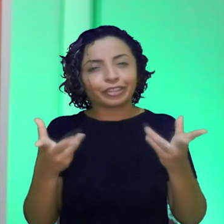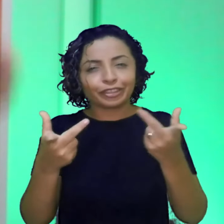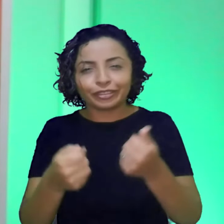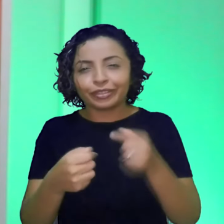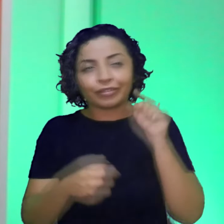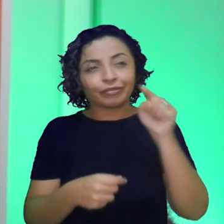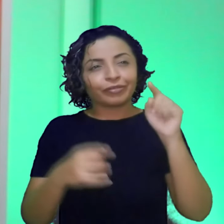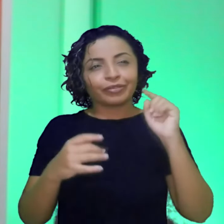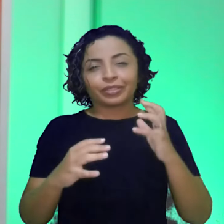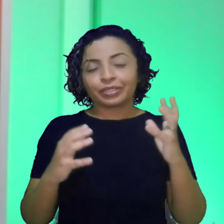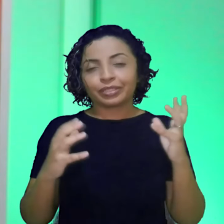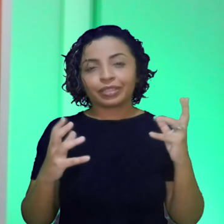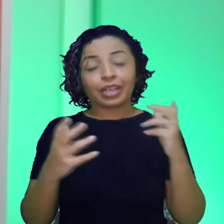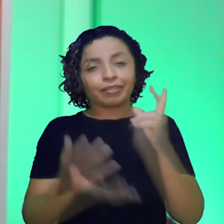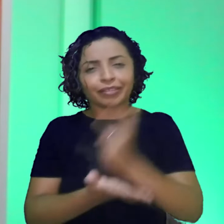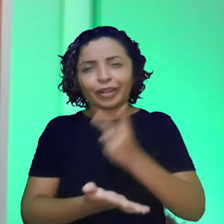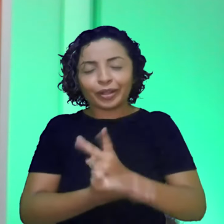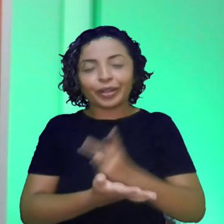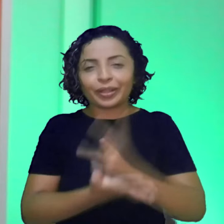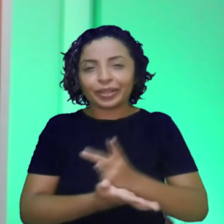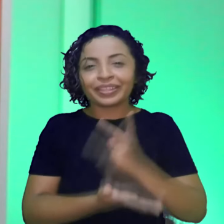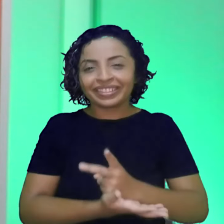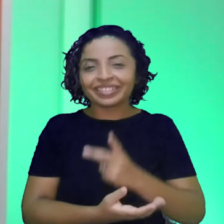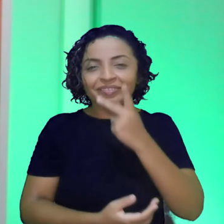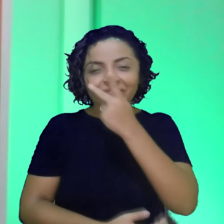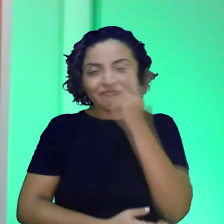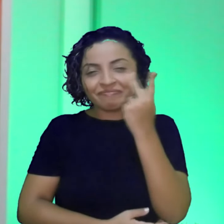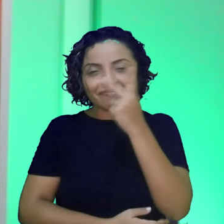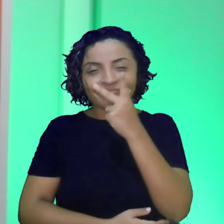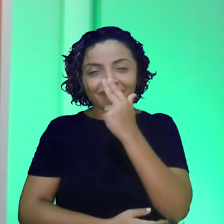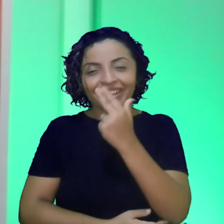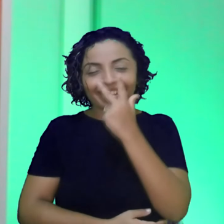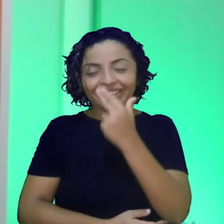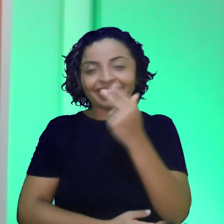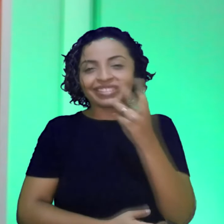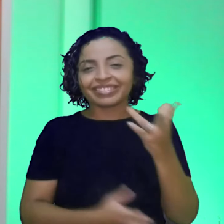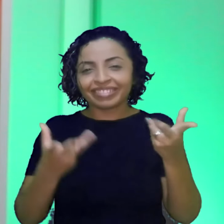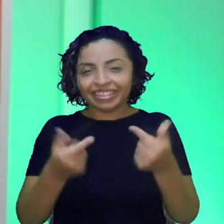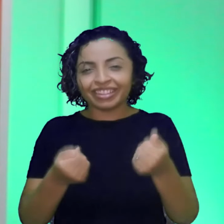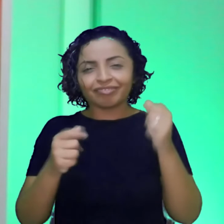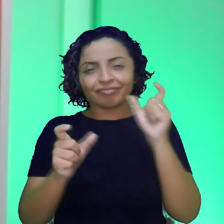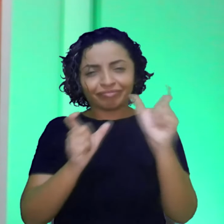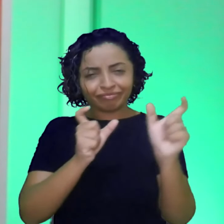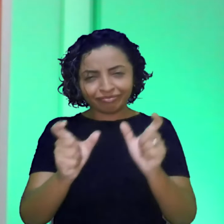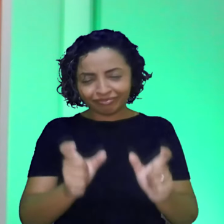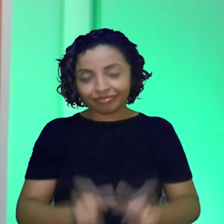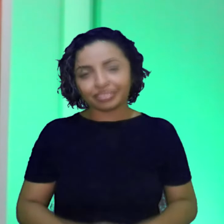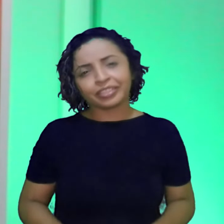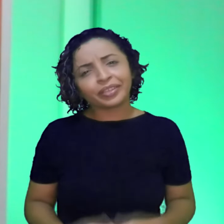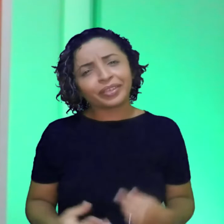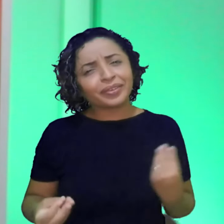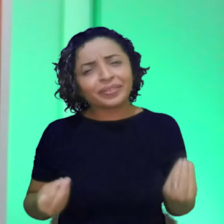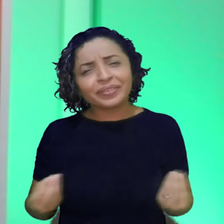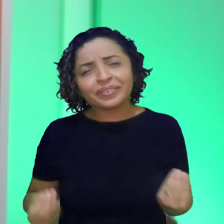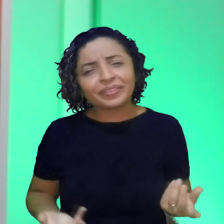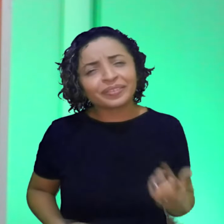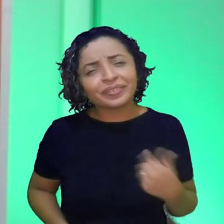você é incrível. E era, assim, uma seleção de 10 pessoas repetindo os mesmos comentários. Aí eu fiquei pensando,